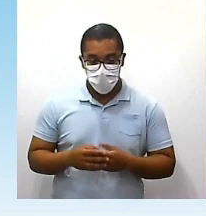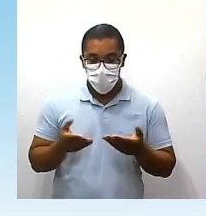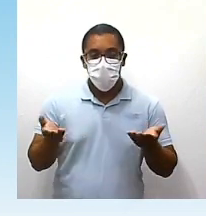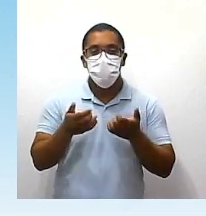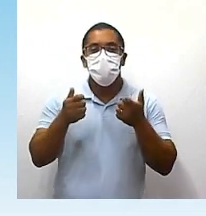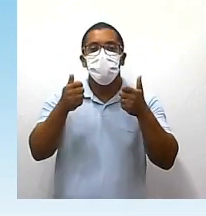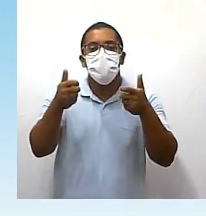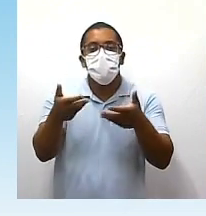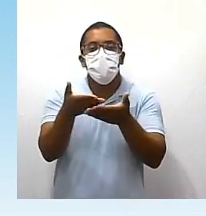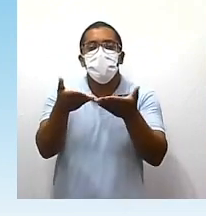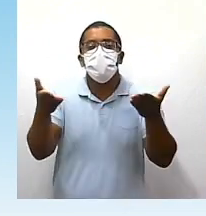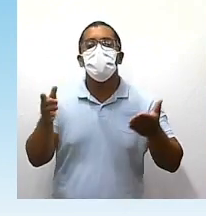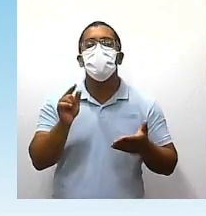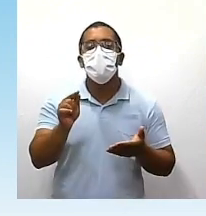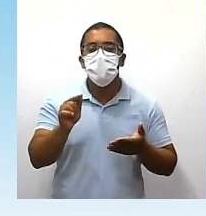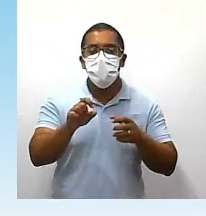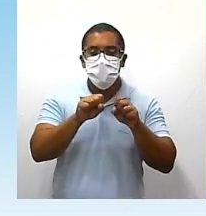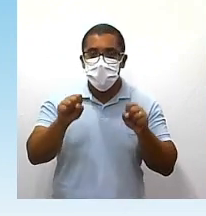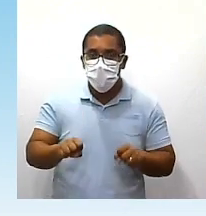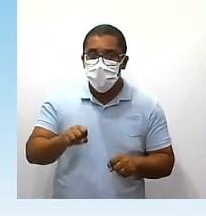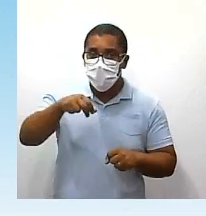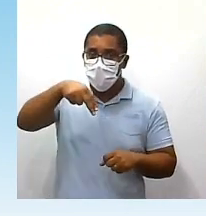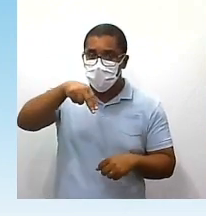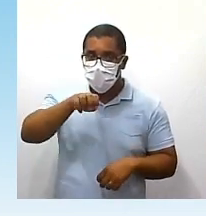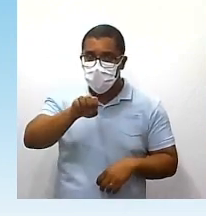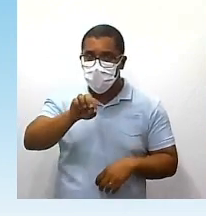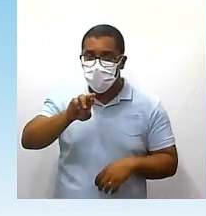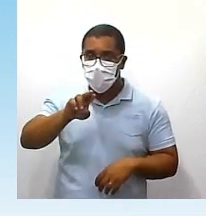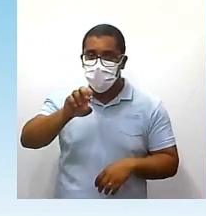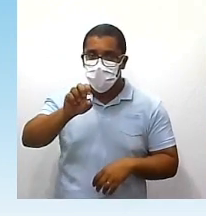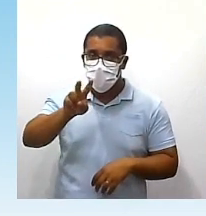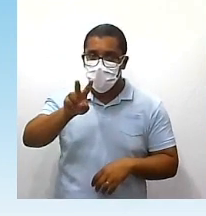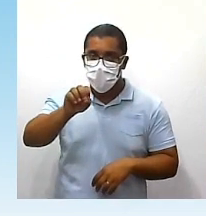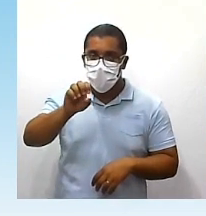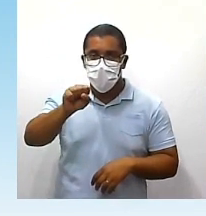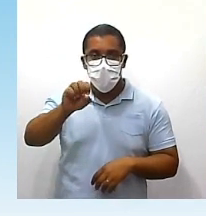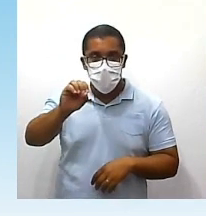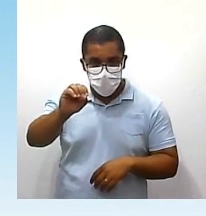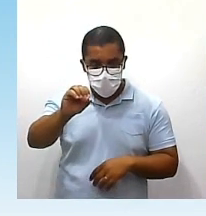falar para vocês sobre o sistema nervoso e a saúde.